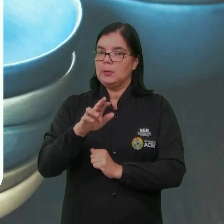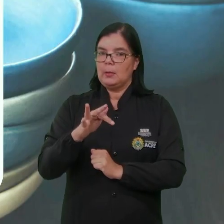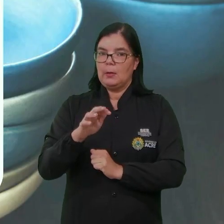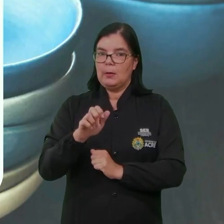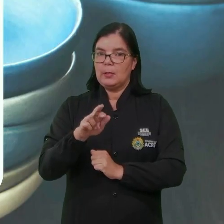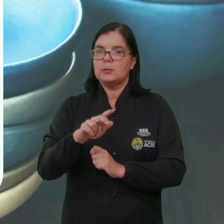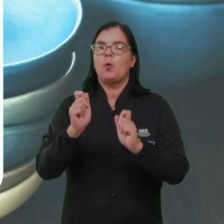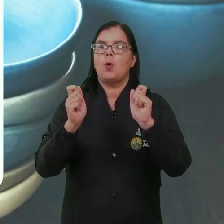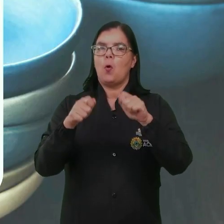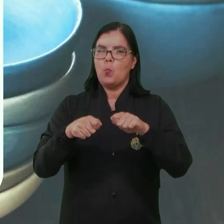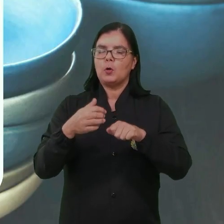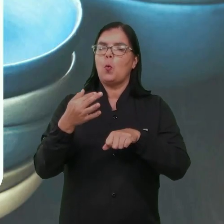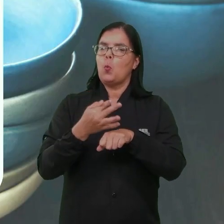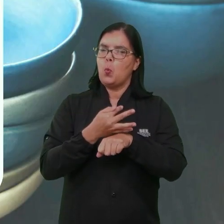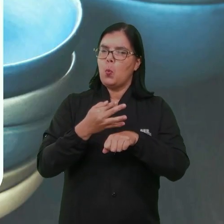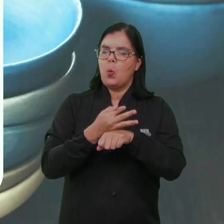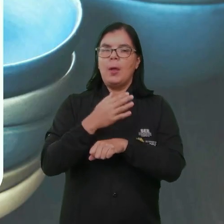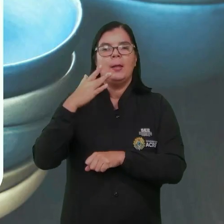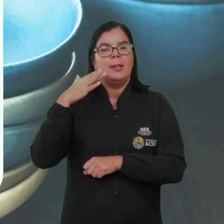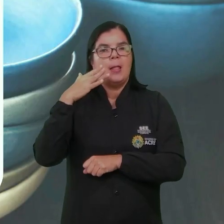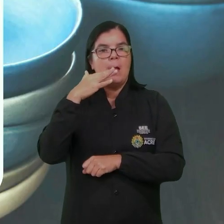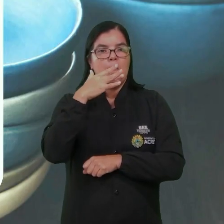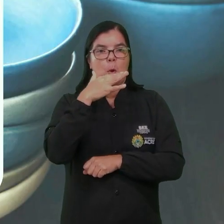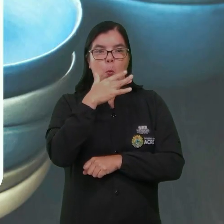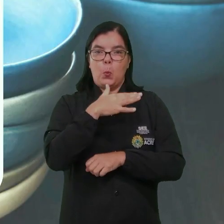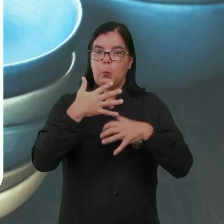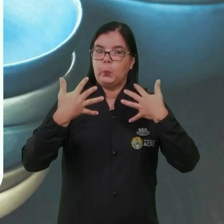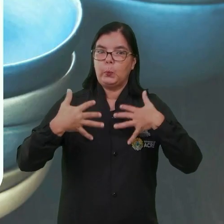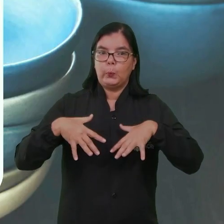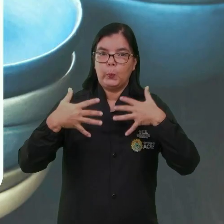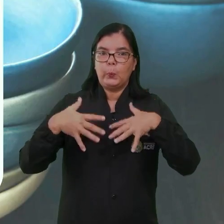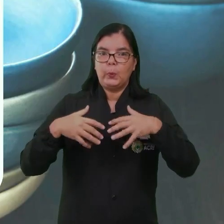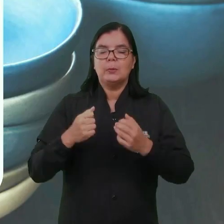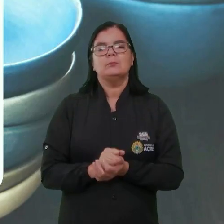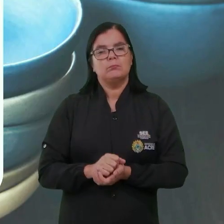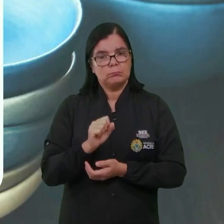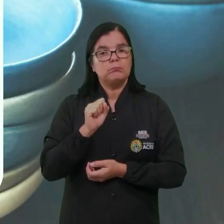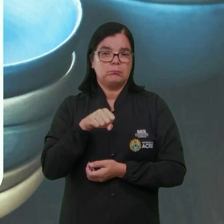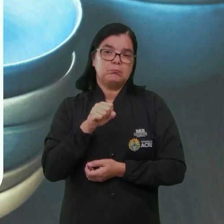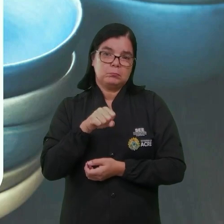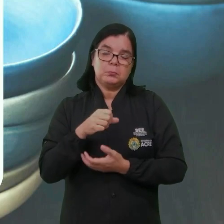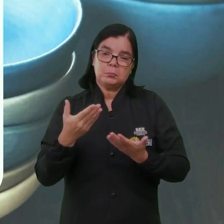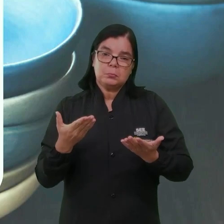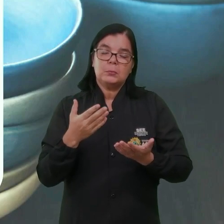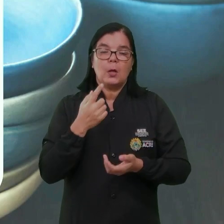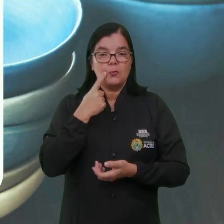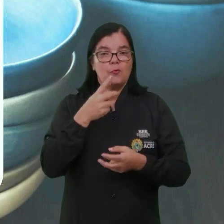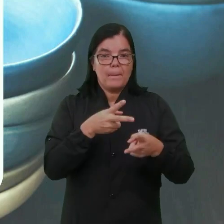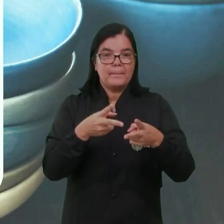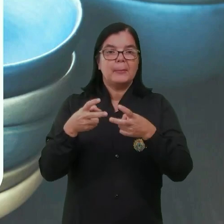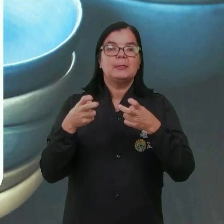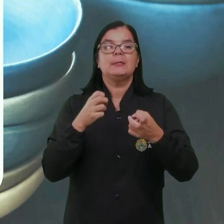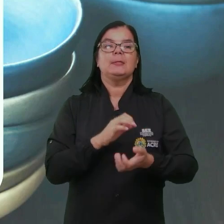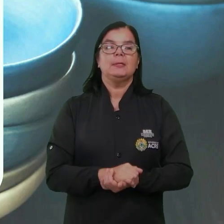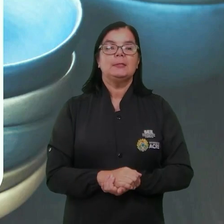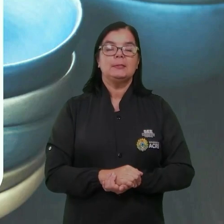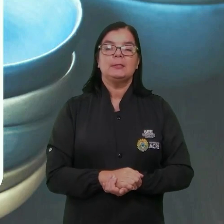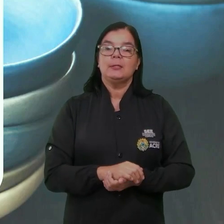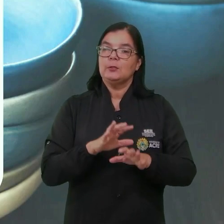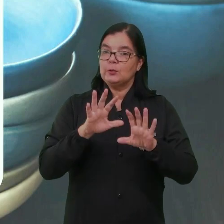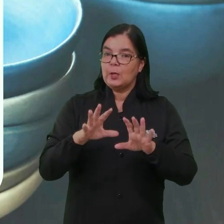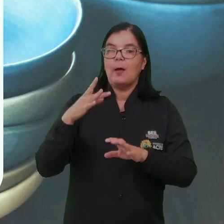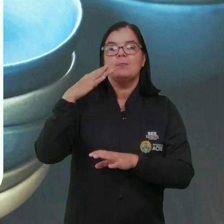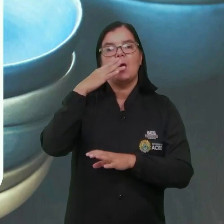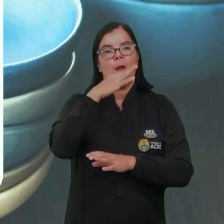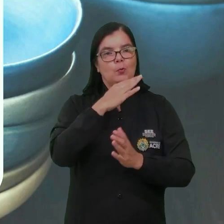são capazes de suportar temperaturas muito elevadas? Sim, né? Até agora que a gente mais falou foi essa questão